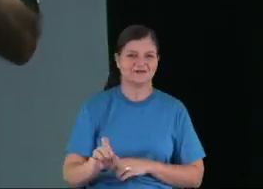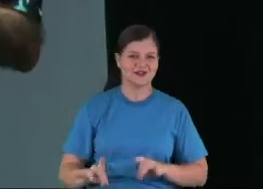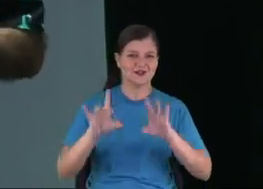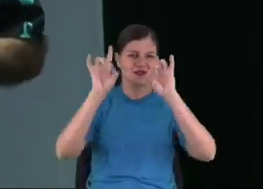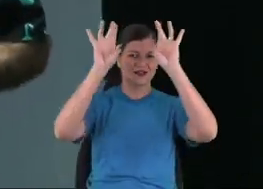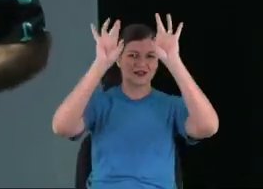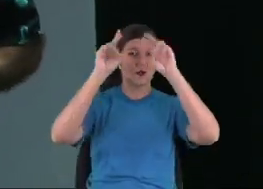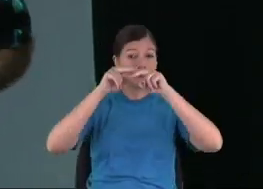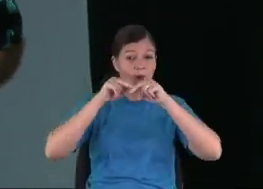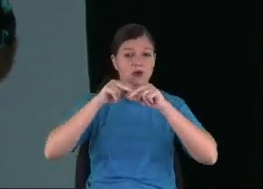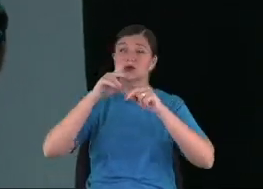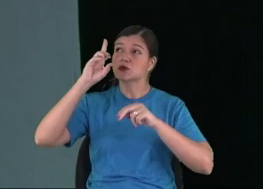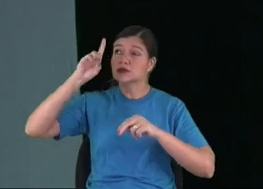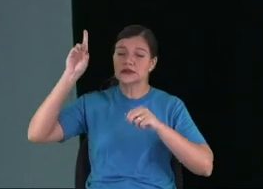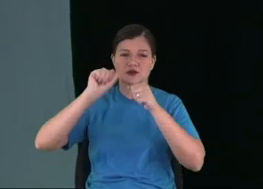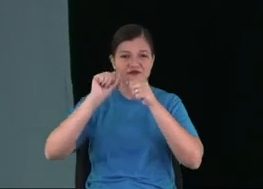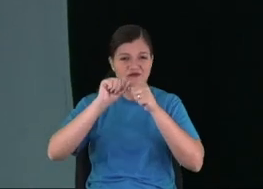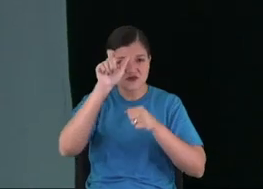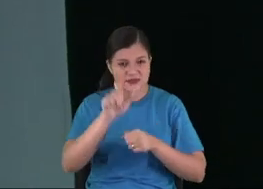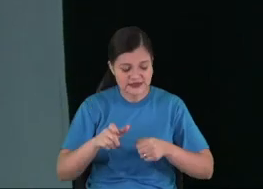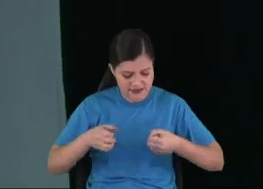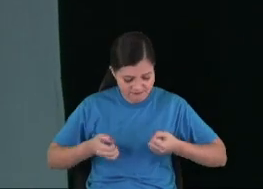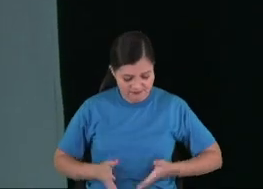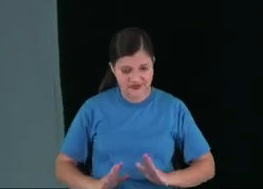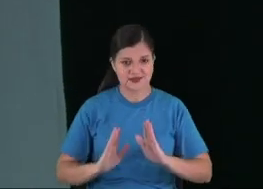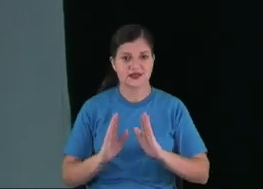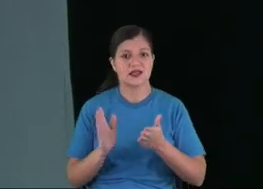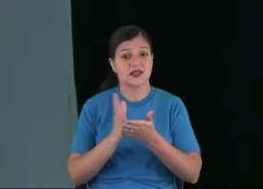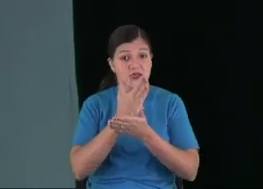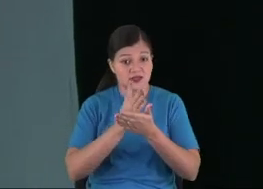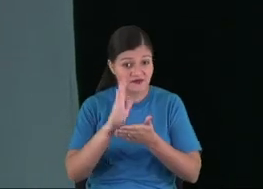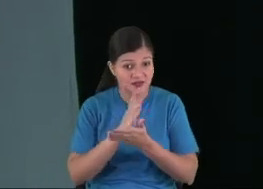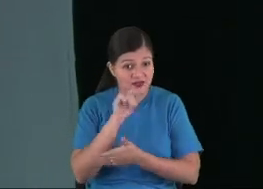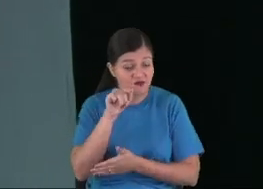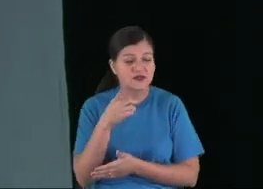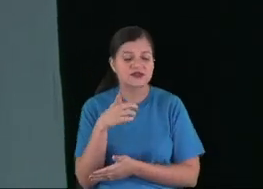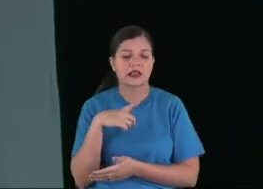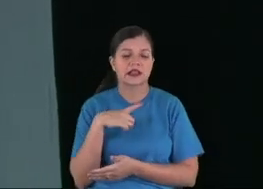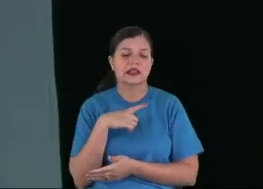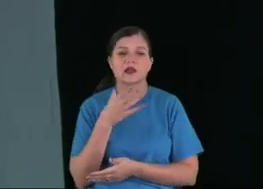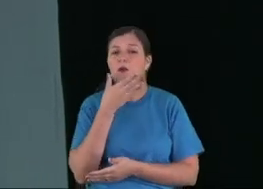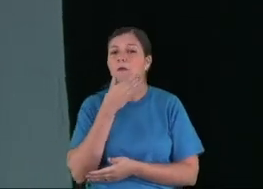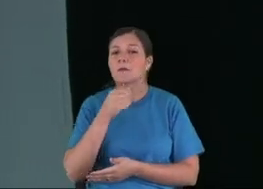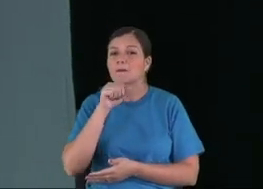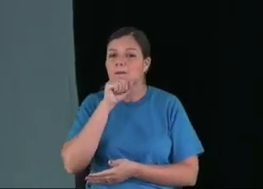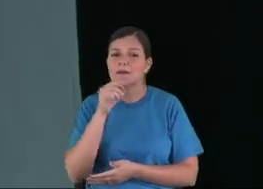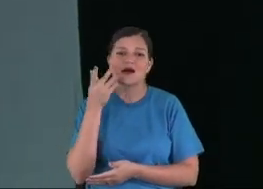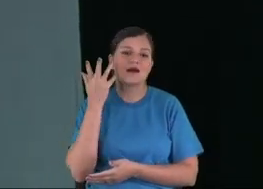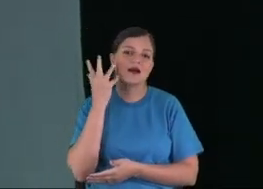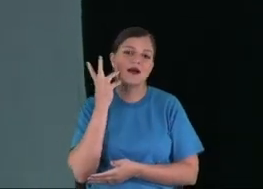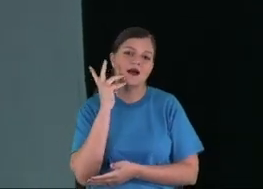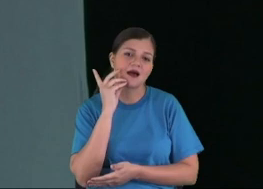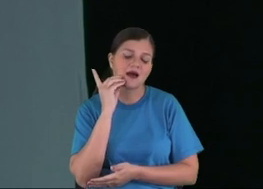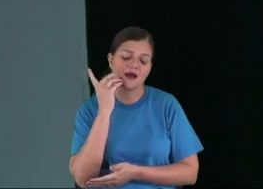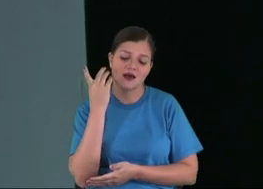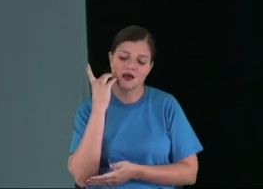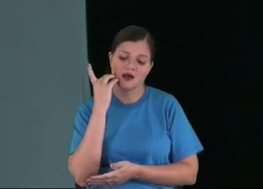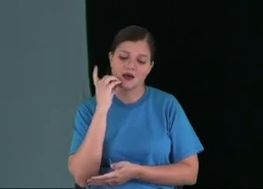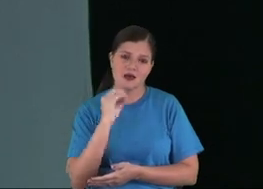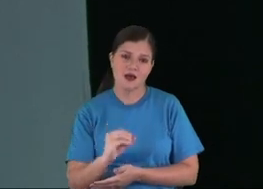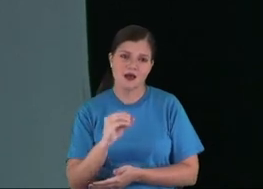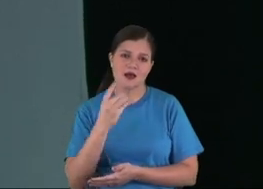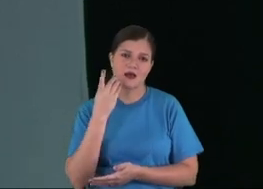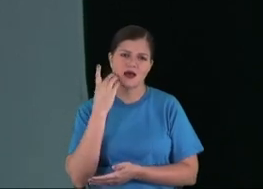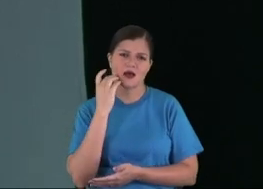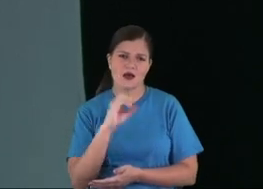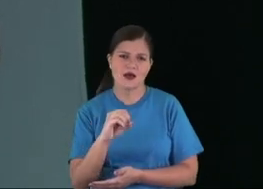nascer, e colocou você com um pai adotivo. Se você é um pai adotivo, você tem a mesma responsabilidade, porque foi Deus